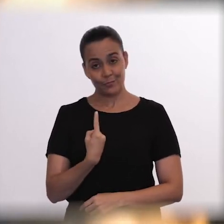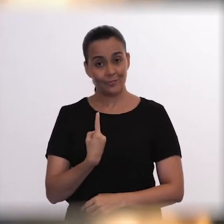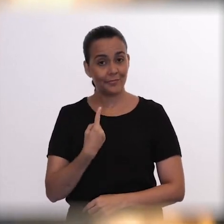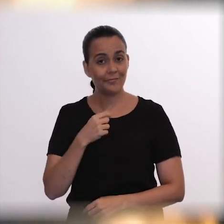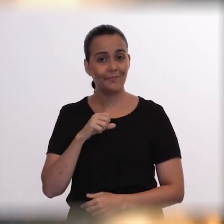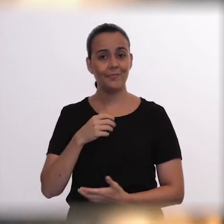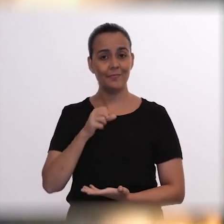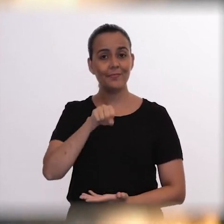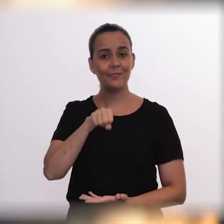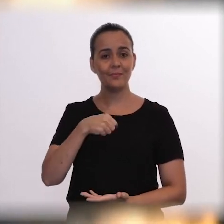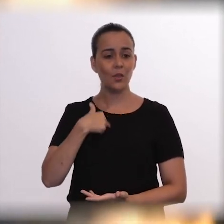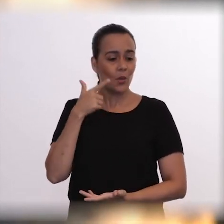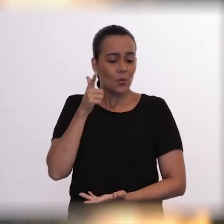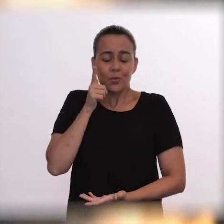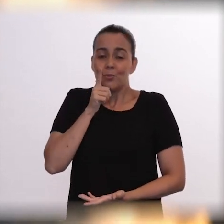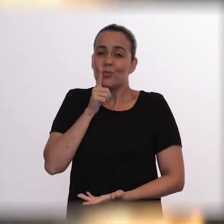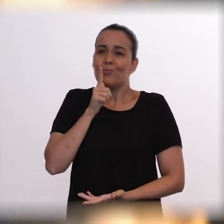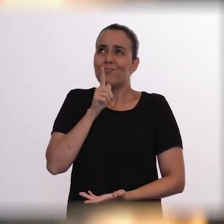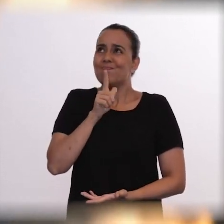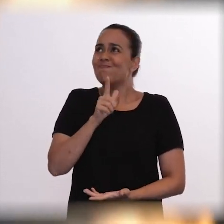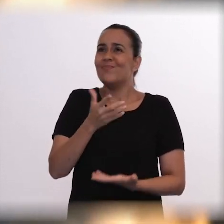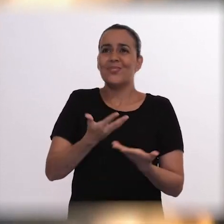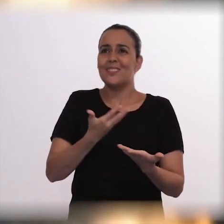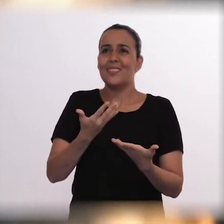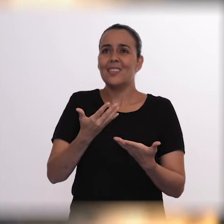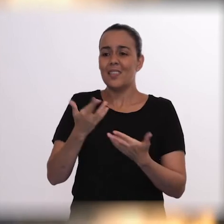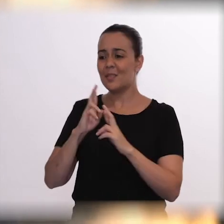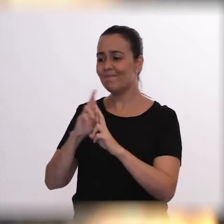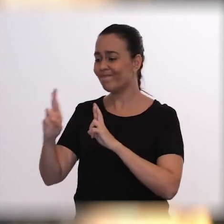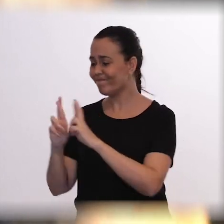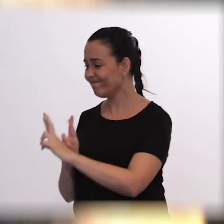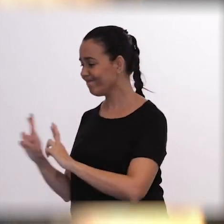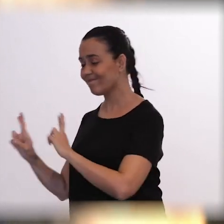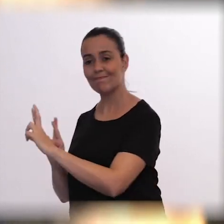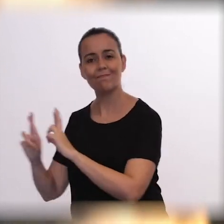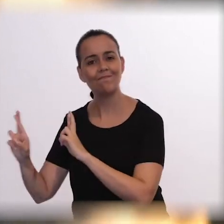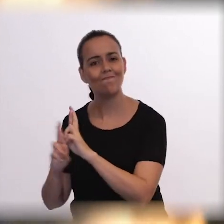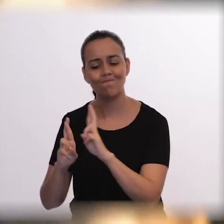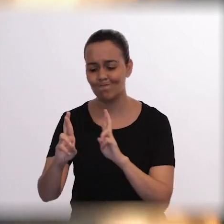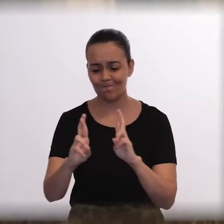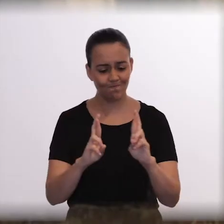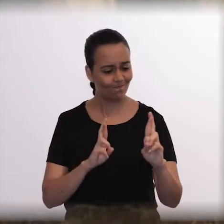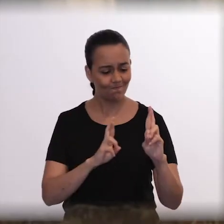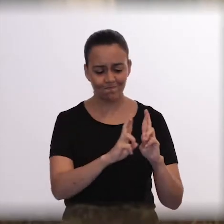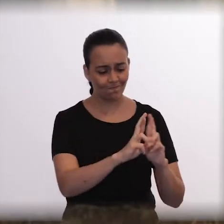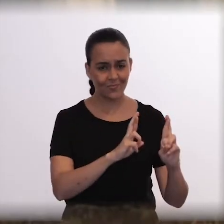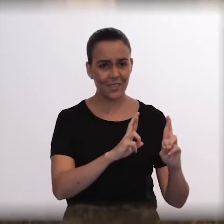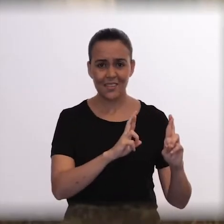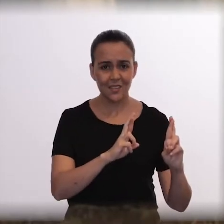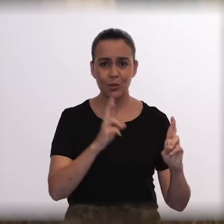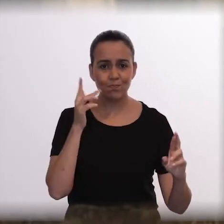eu acho que eu não conseguia me relacionar direito com essas pessoas, porque eu vesti